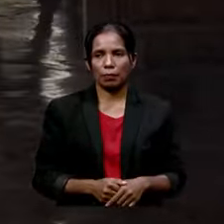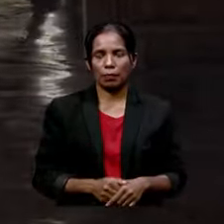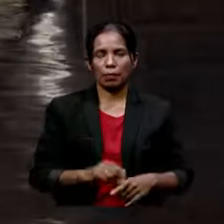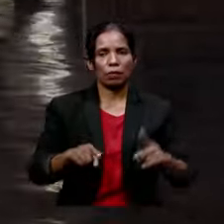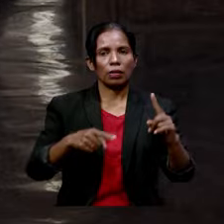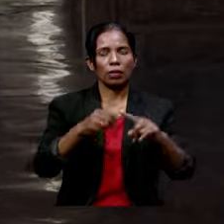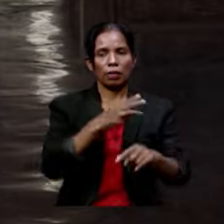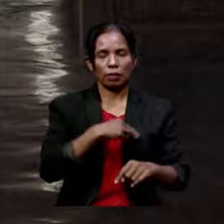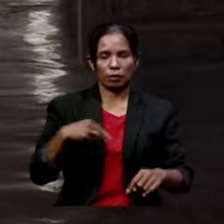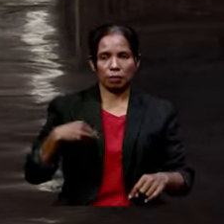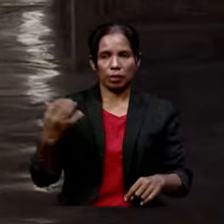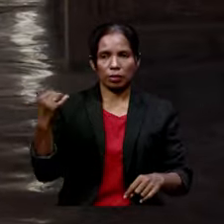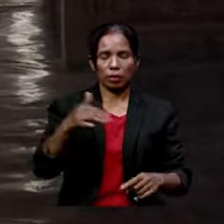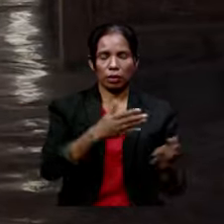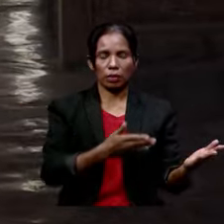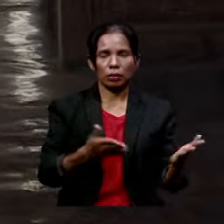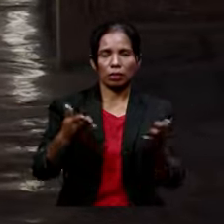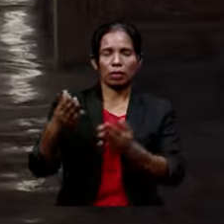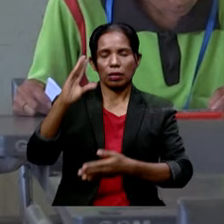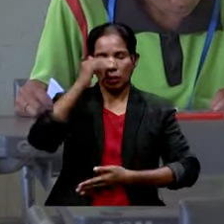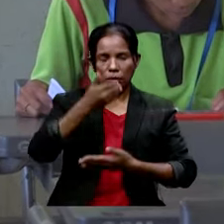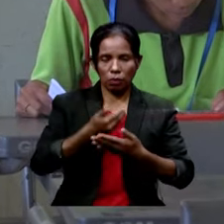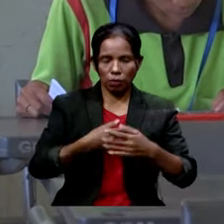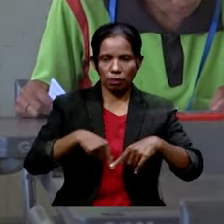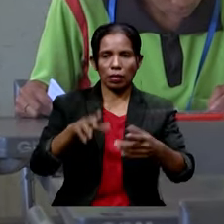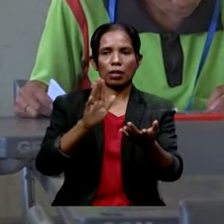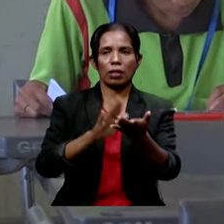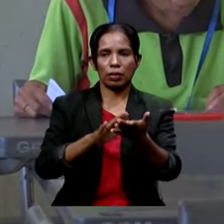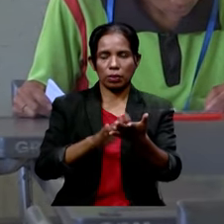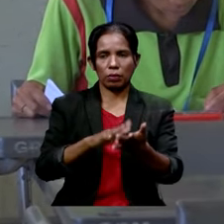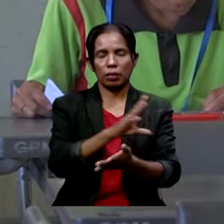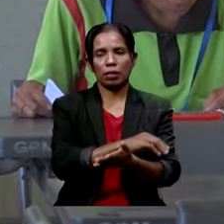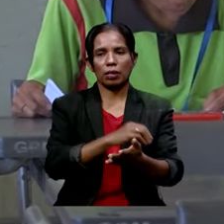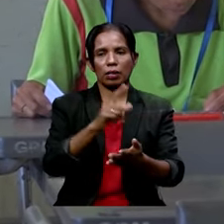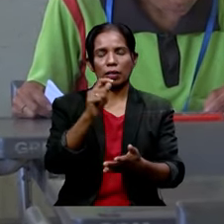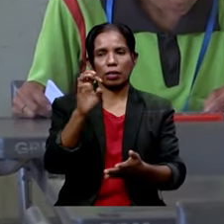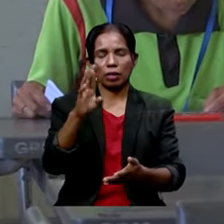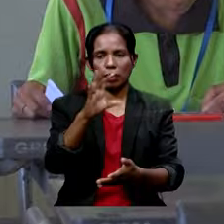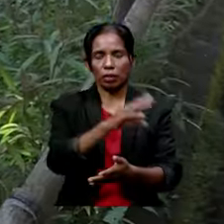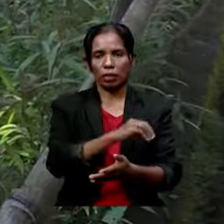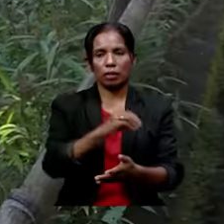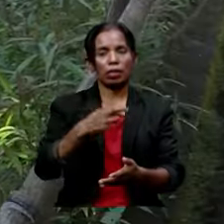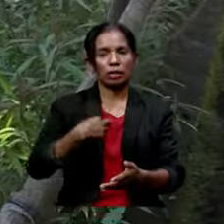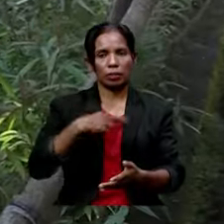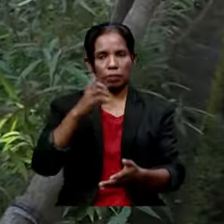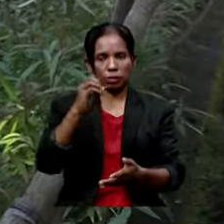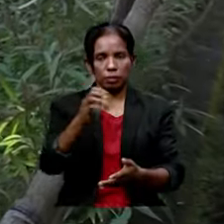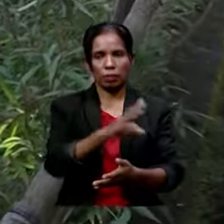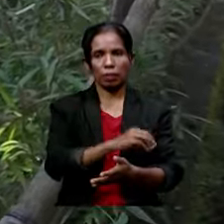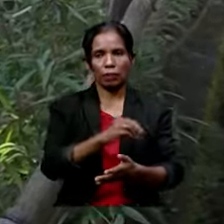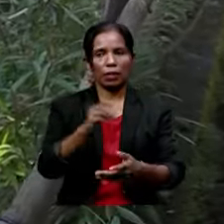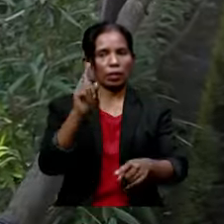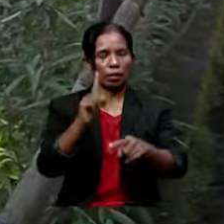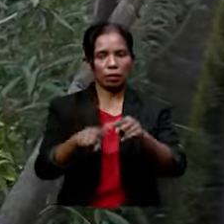Wenhira Madre Sira hatama Deogracio Ribeiro ba Escola Centro Comunitário Teresa de Saldanha Remisiu, Deogracio Ribeiro la